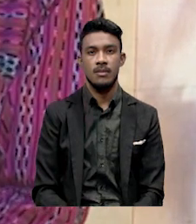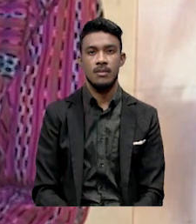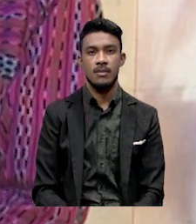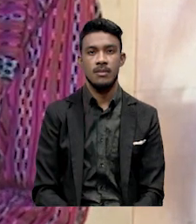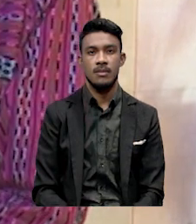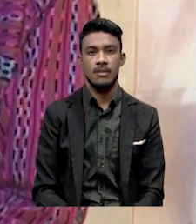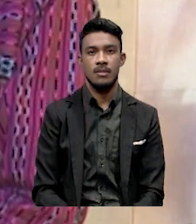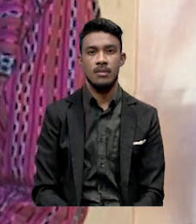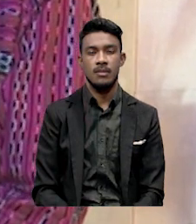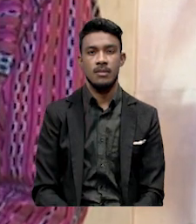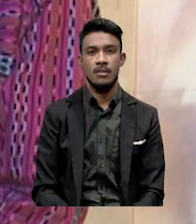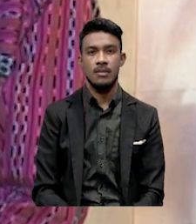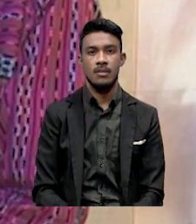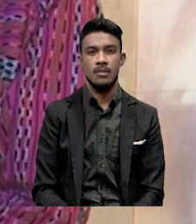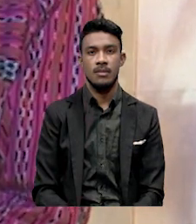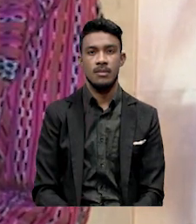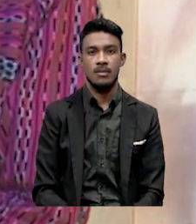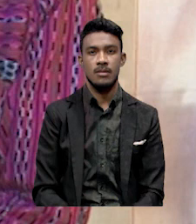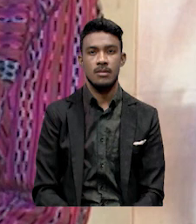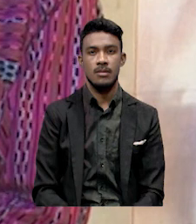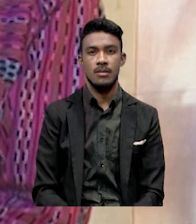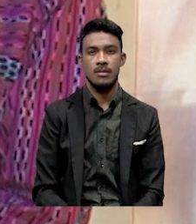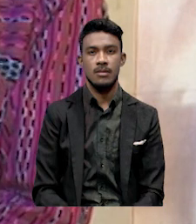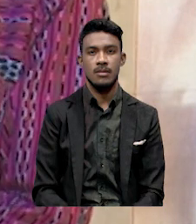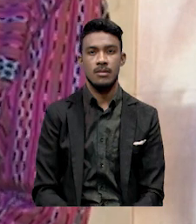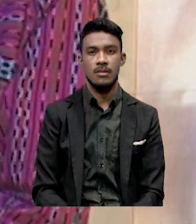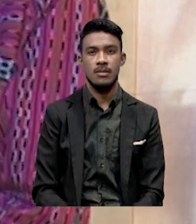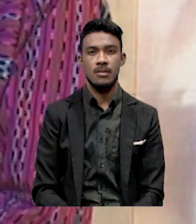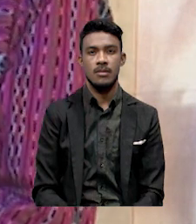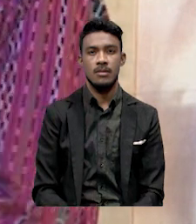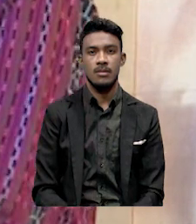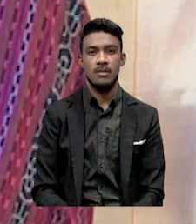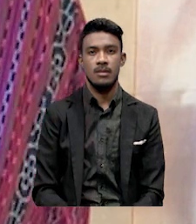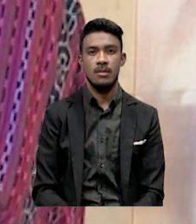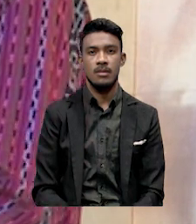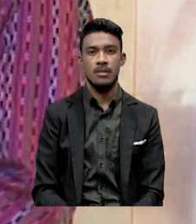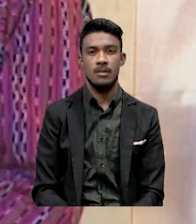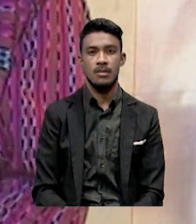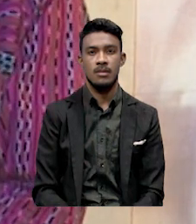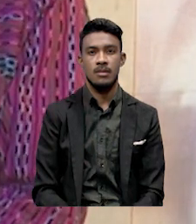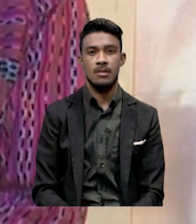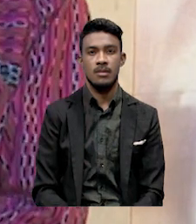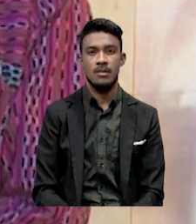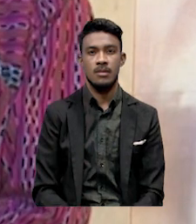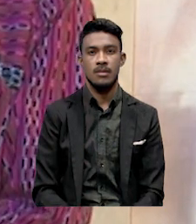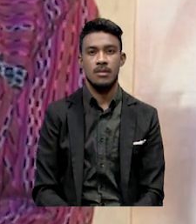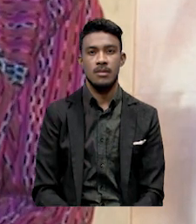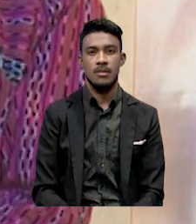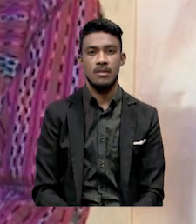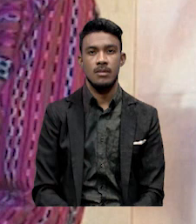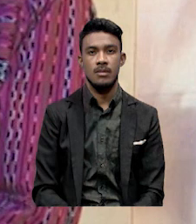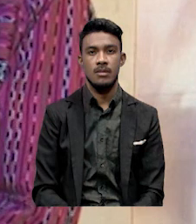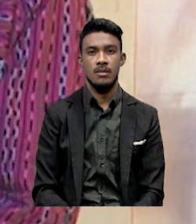investidores portugueses em Timor, para pensando no grande mercado que é a ASEAN, 700 milhões de